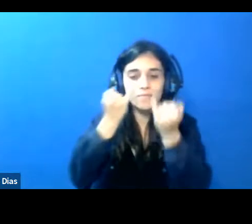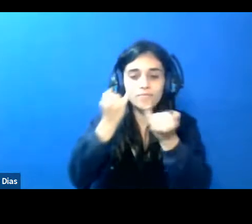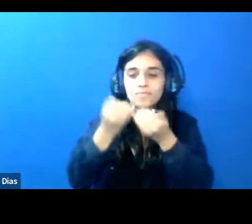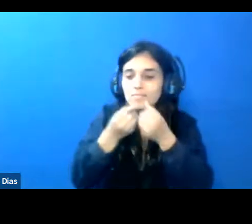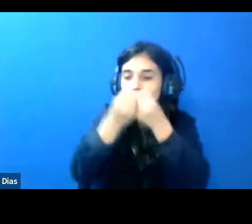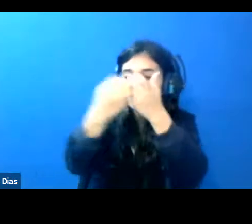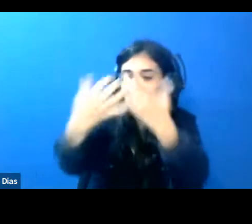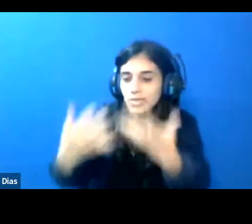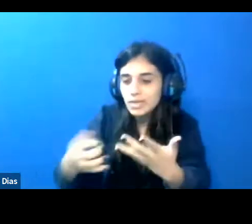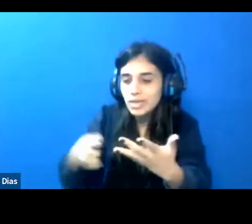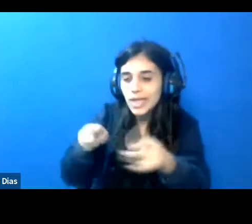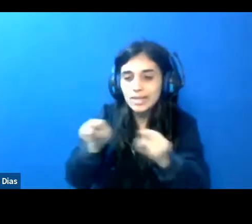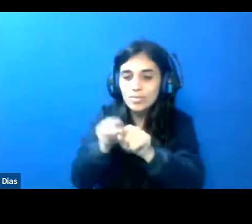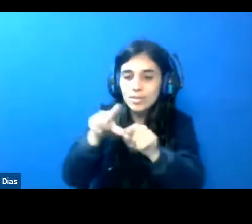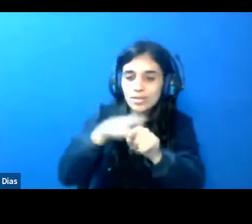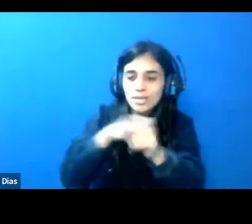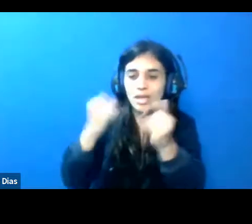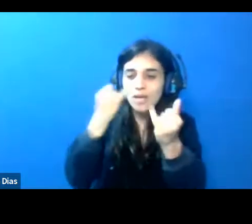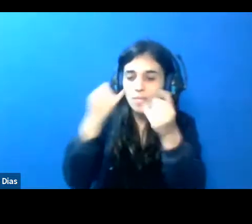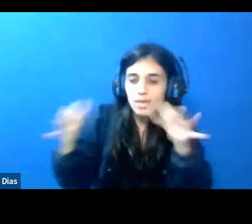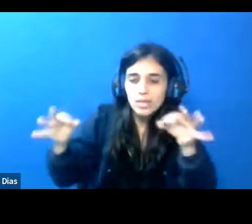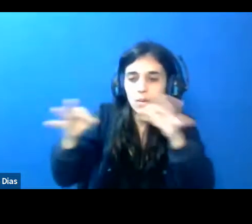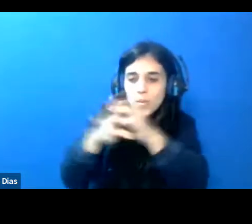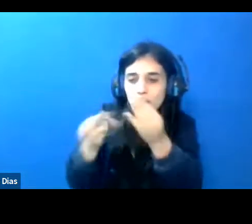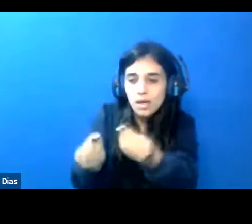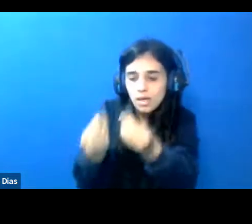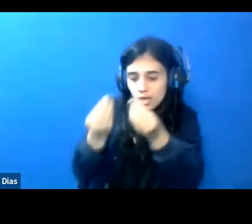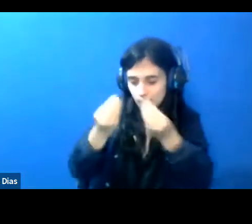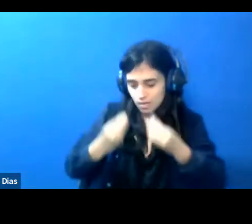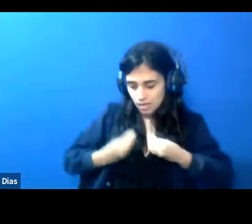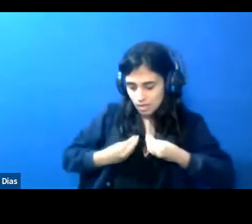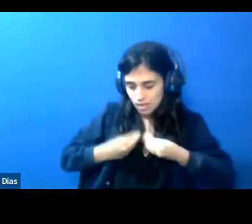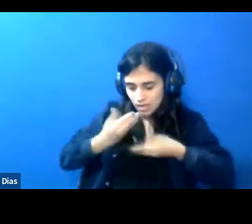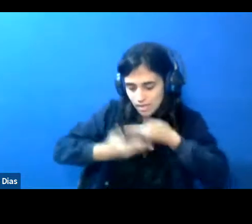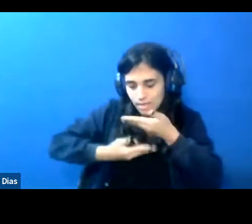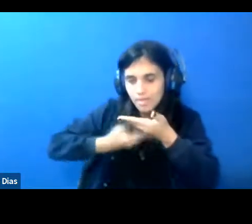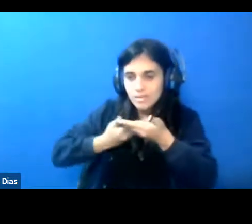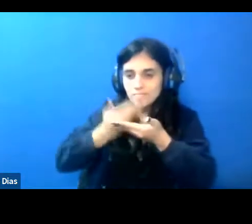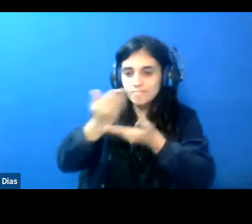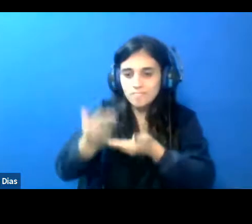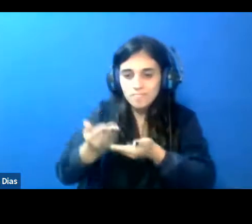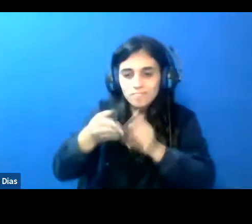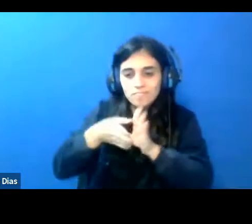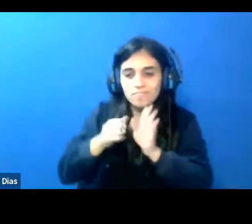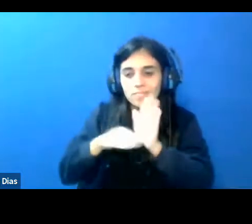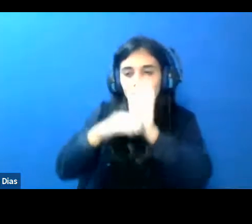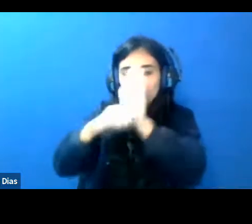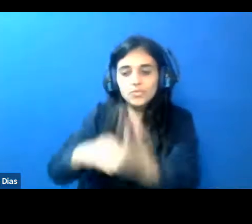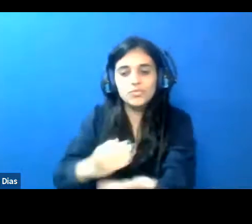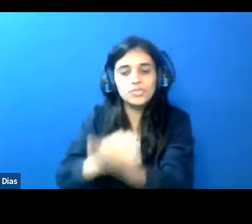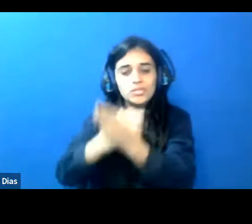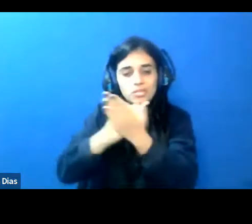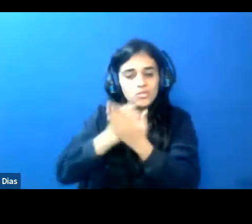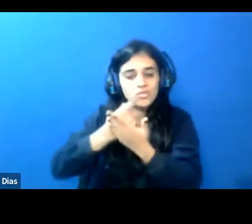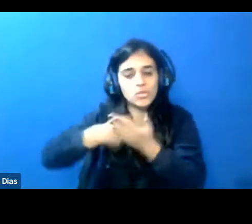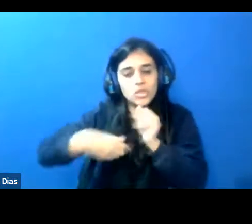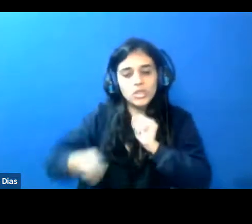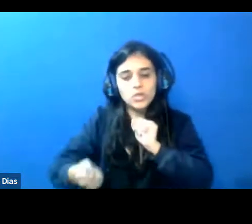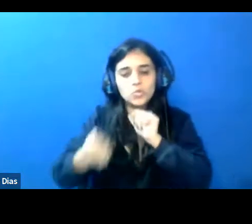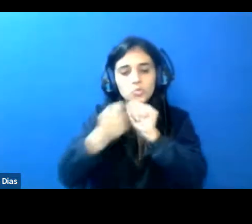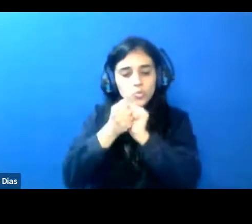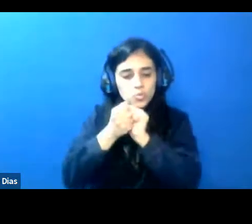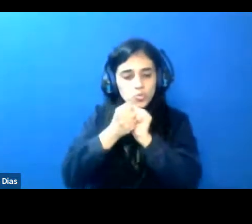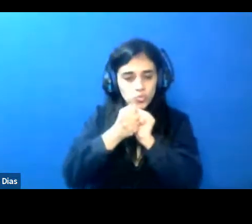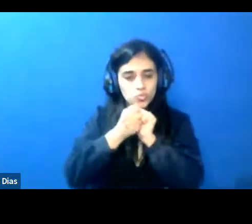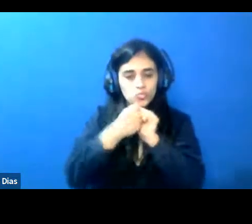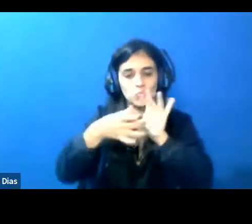momento. É a gente fazer a partilha, a troca, ninguém soltar a mão de ninguém, a gente estar junto para a gente